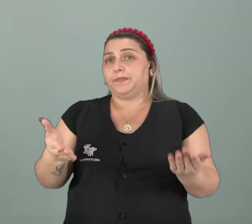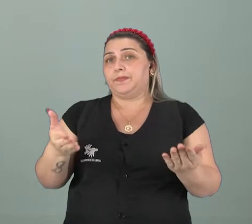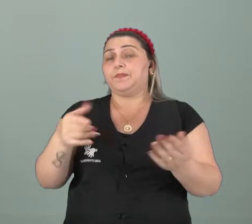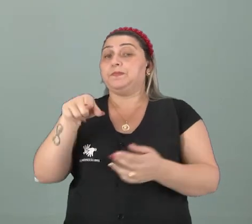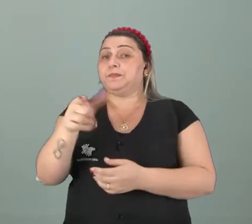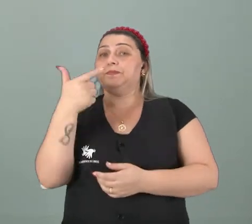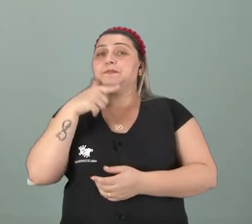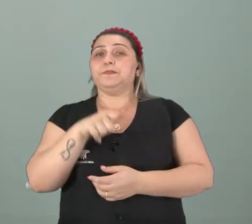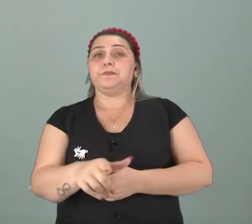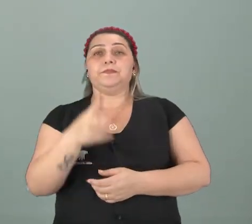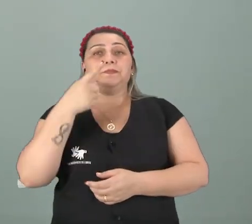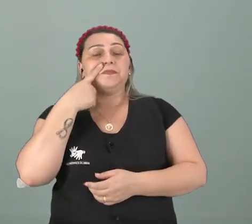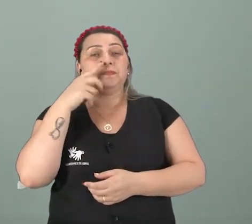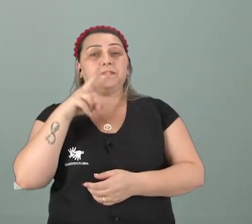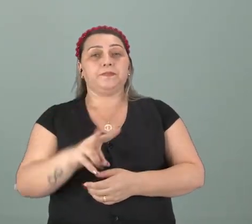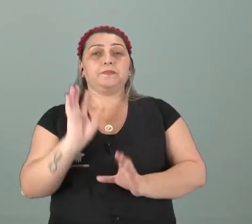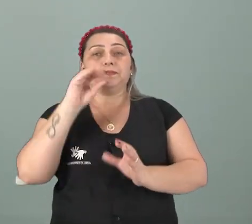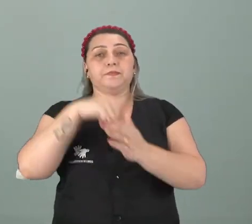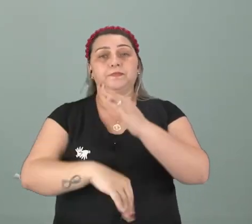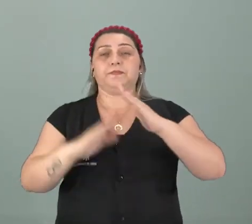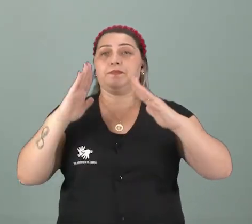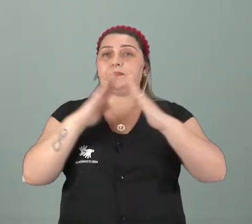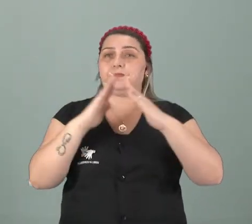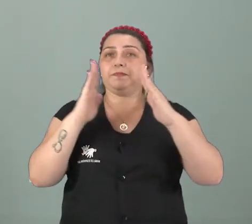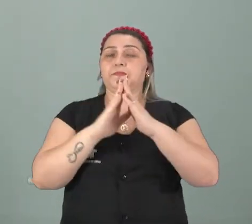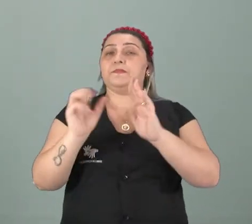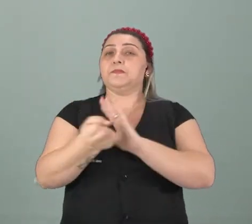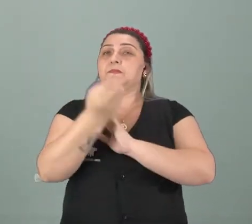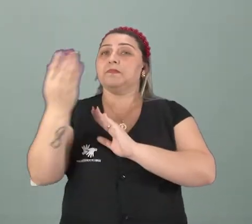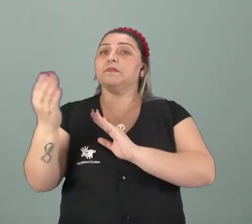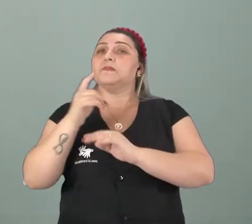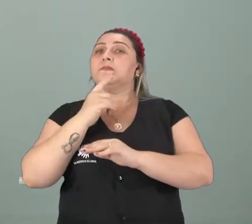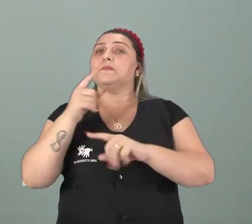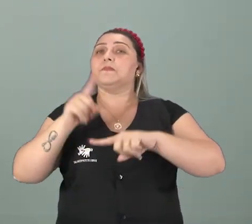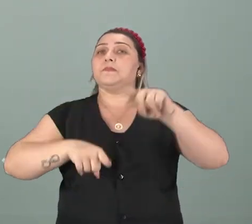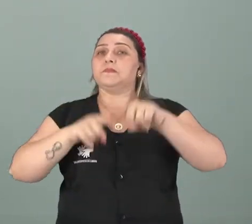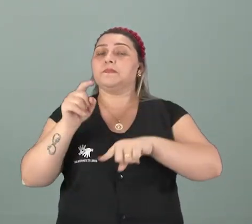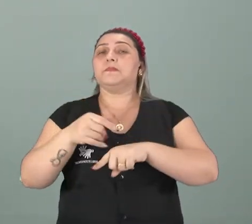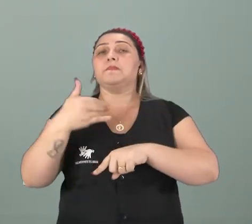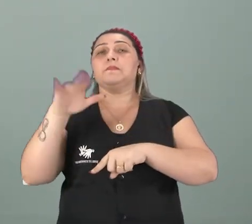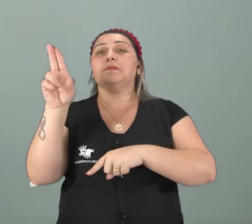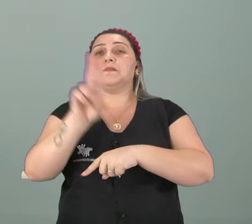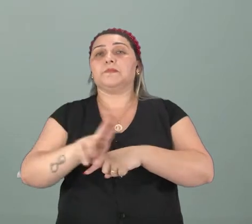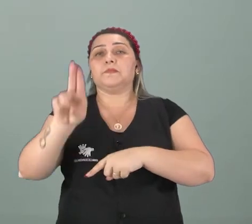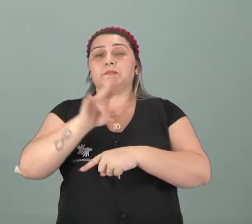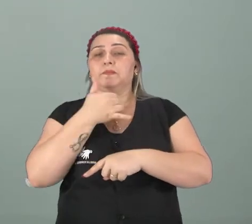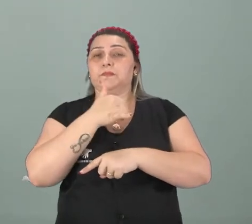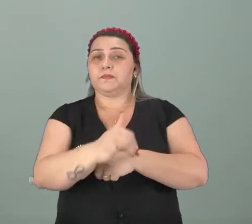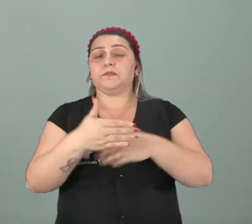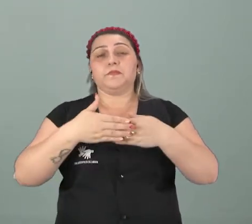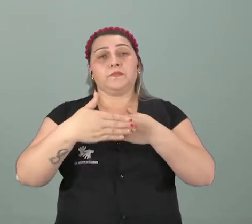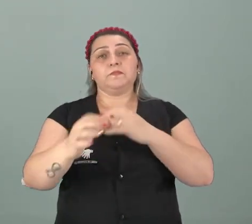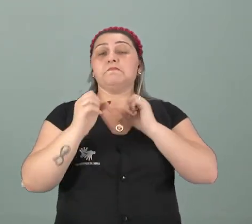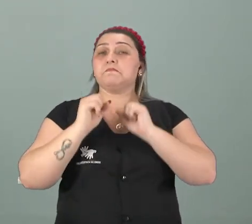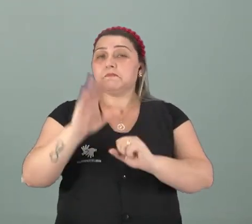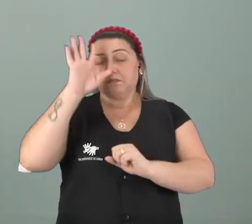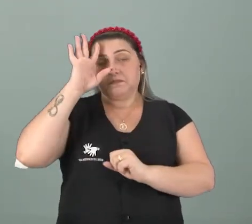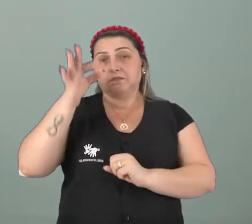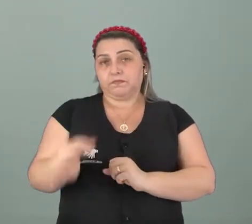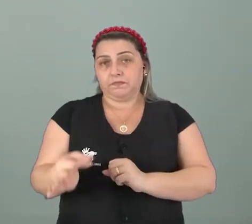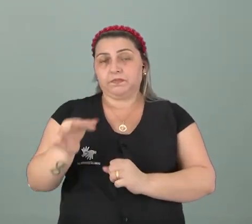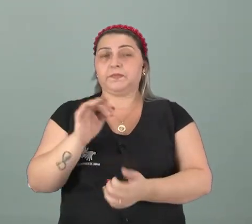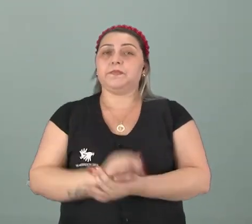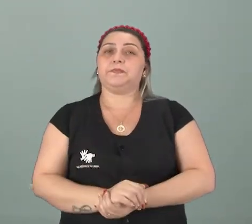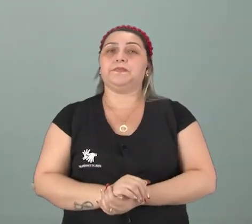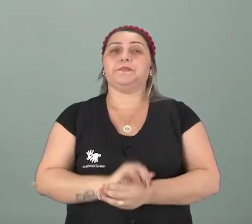disposição, você consegue ver dentro da sua casa quais são os aparelhos que mais consomem energia e a partir daí você pode tomar uma decisão, né?